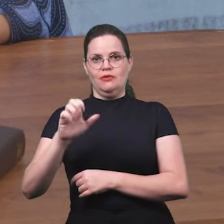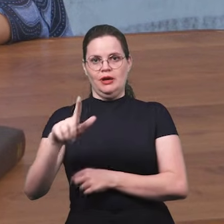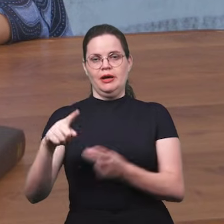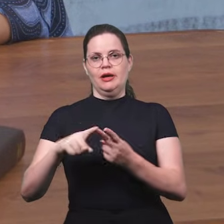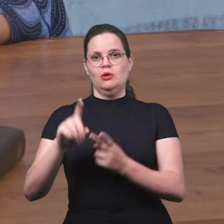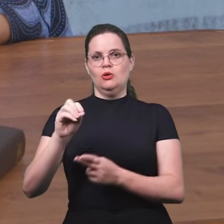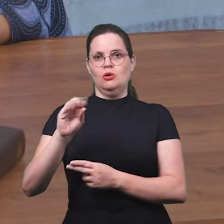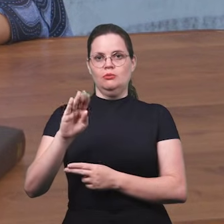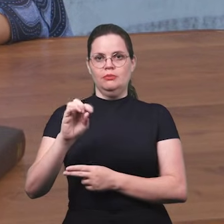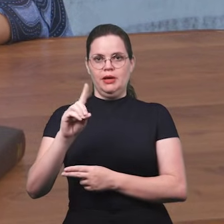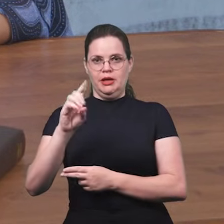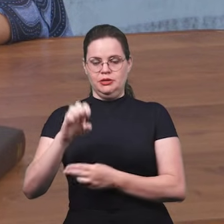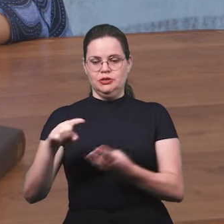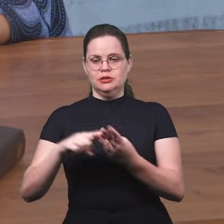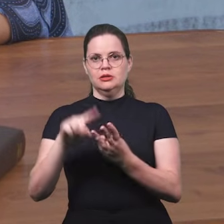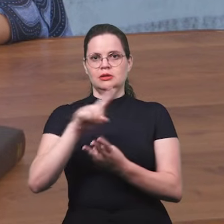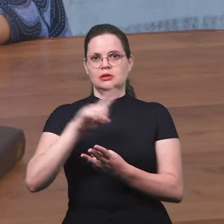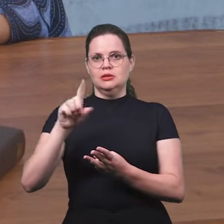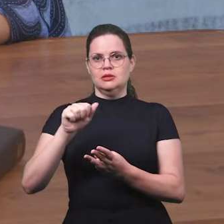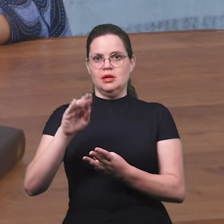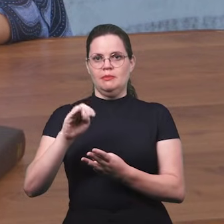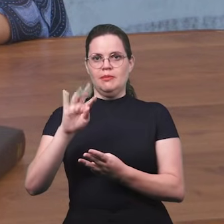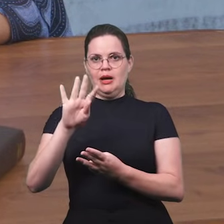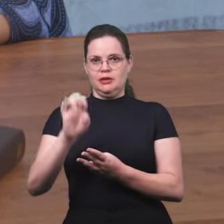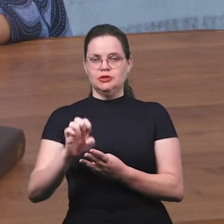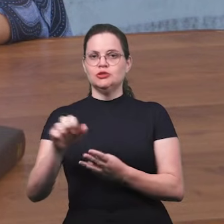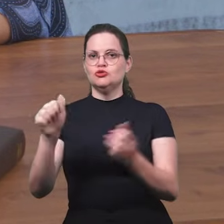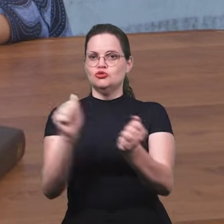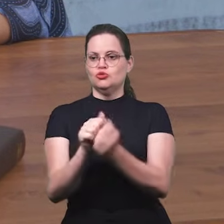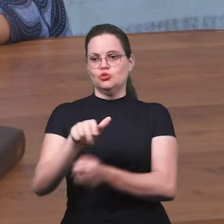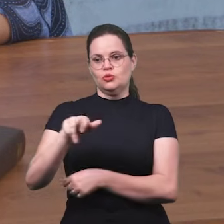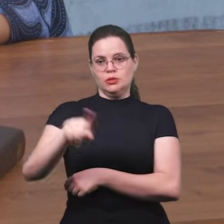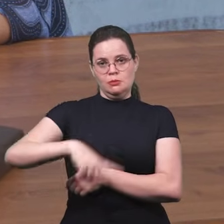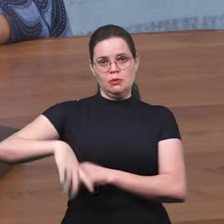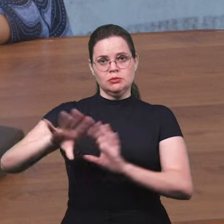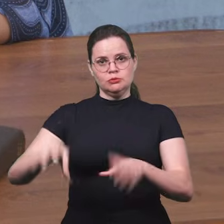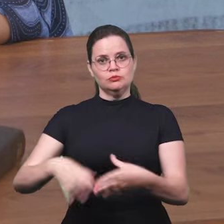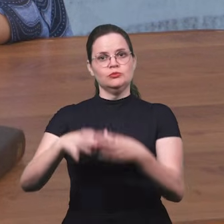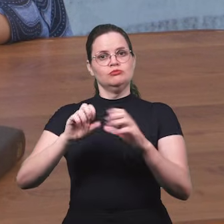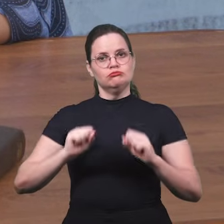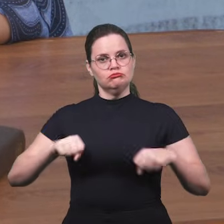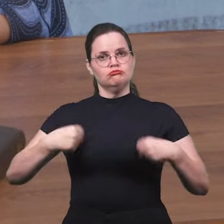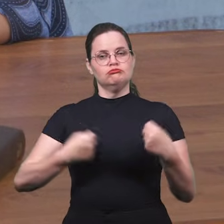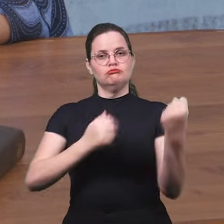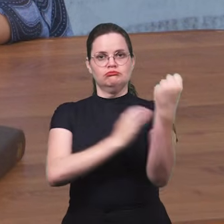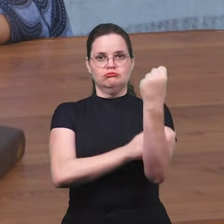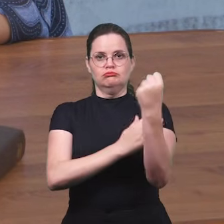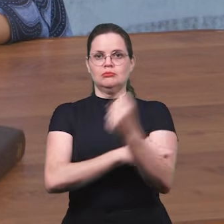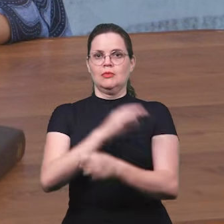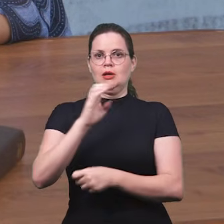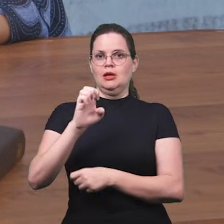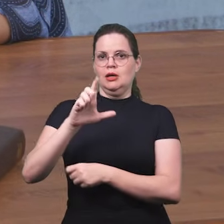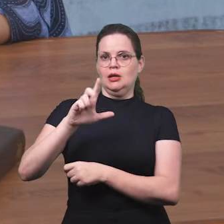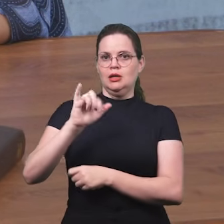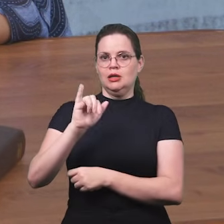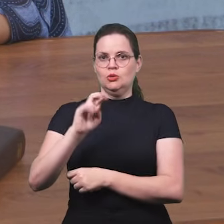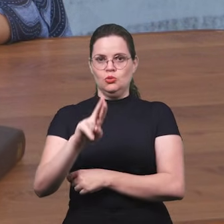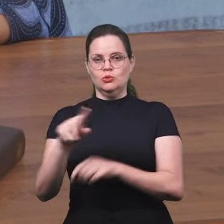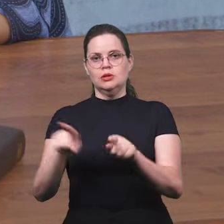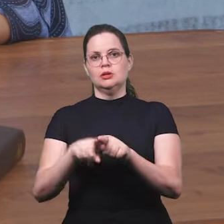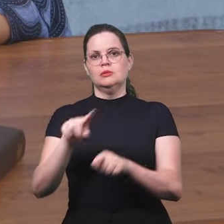e Ezabade, com seus irmãos, homens valentes, Eliú e